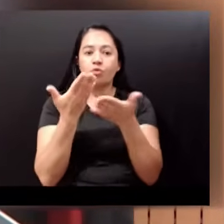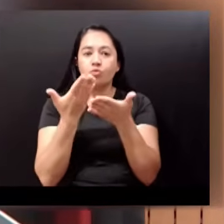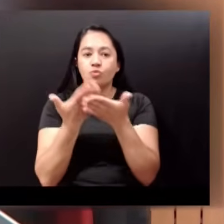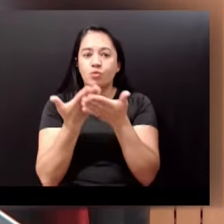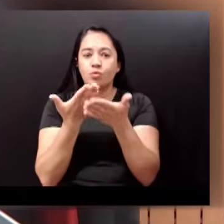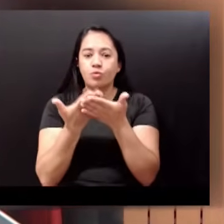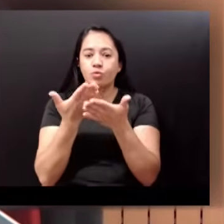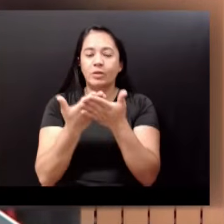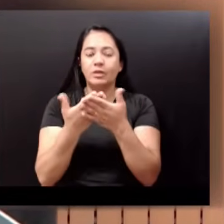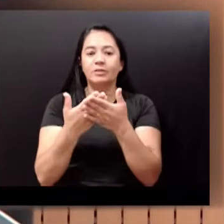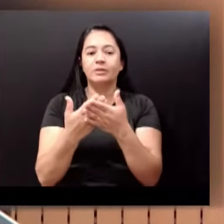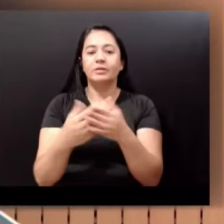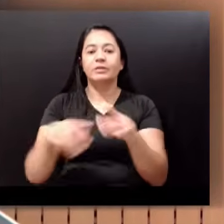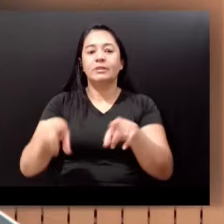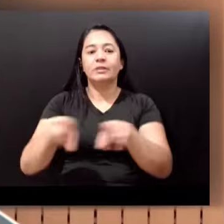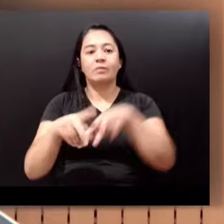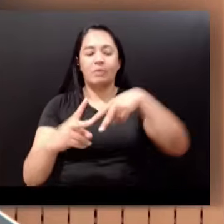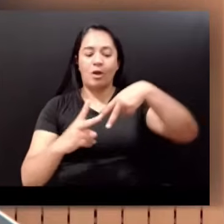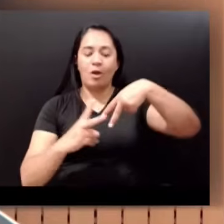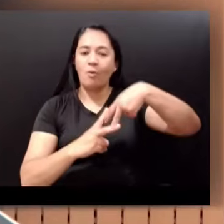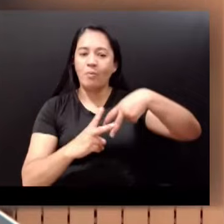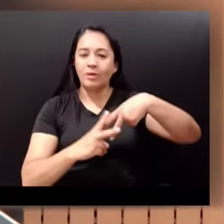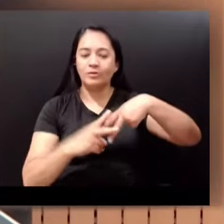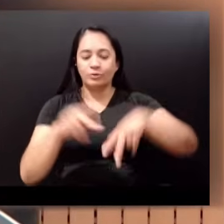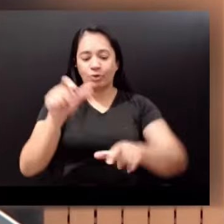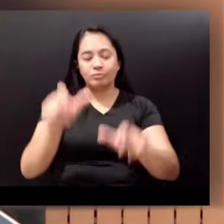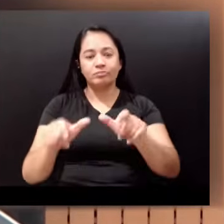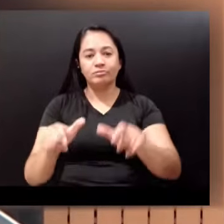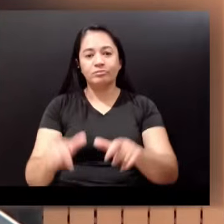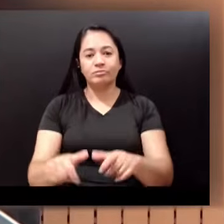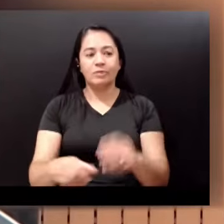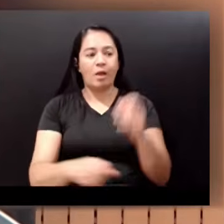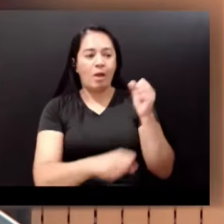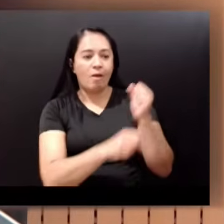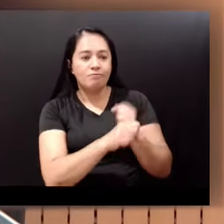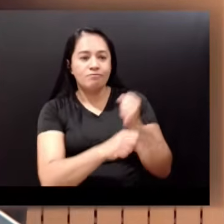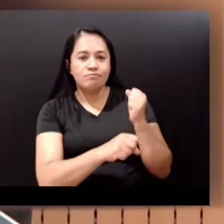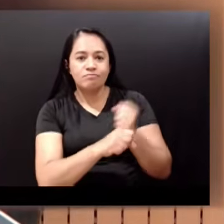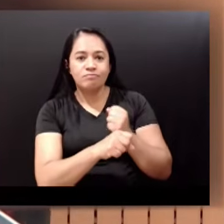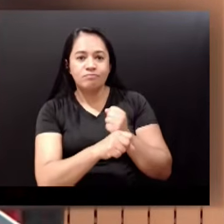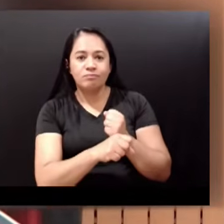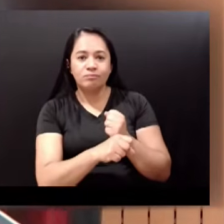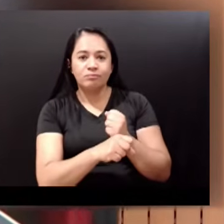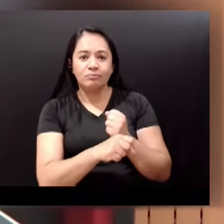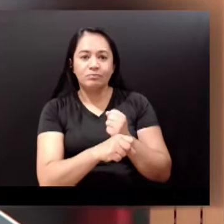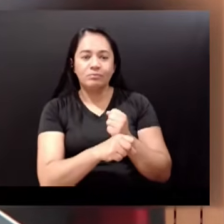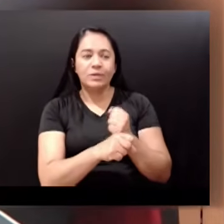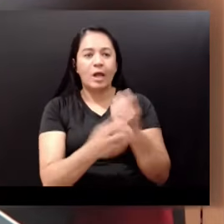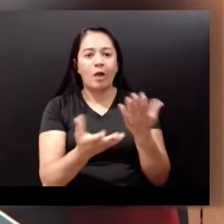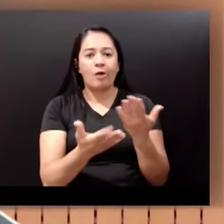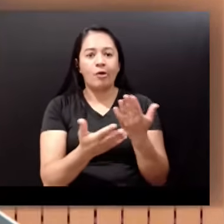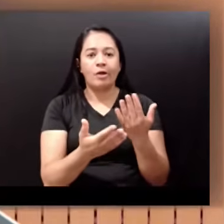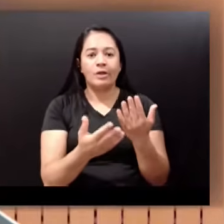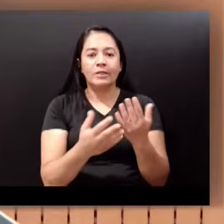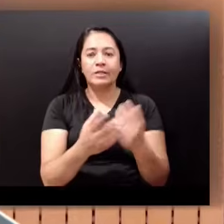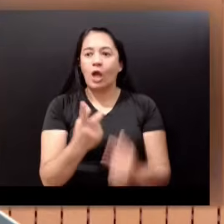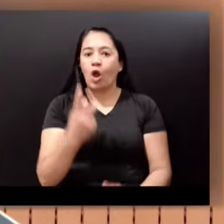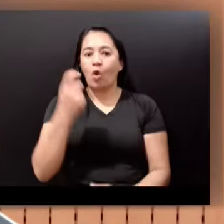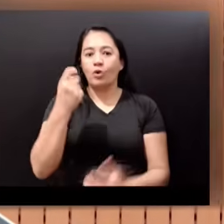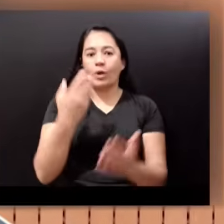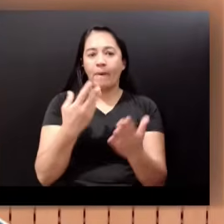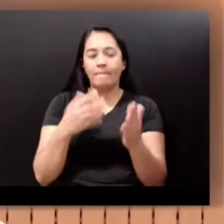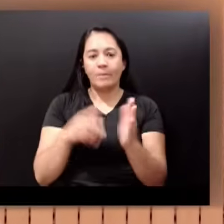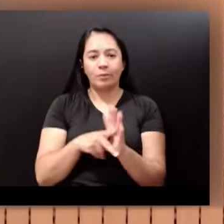maçons foram perdendo a exclusividade desse ofício. Por